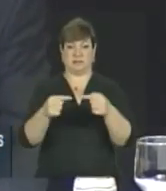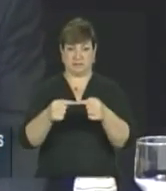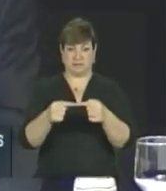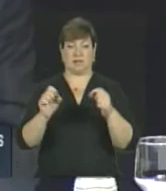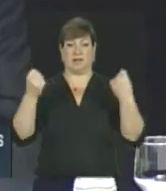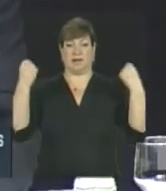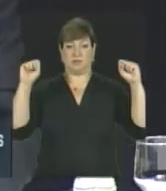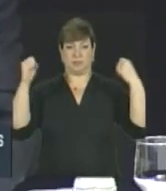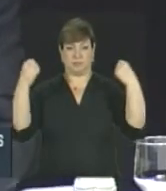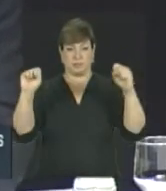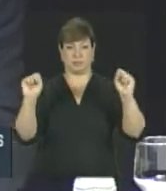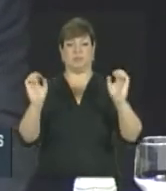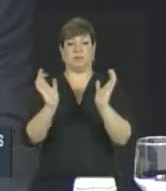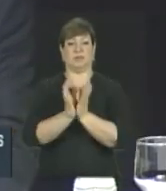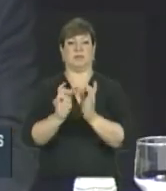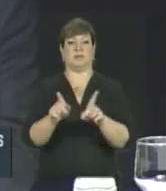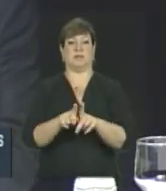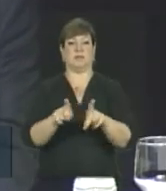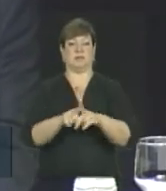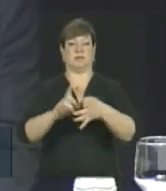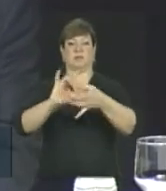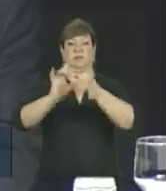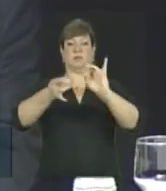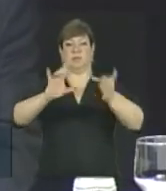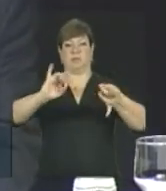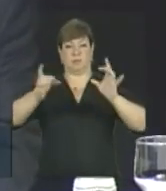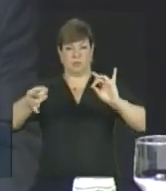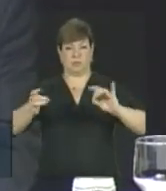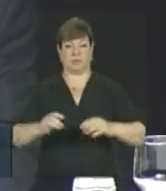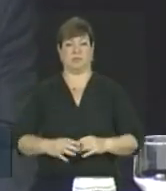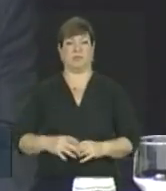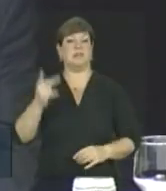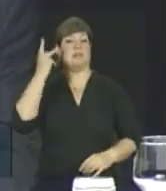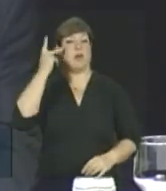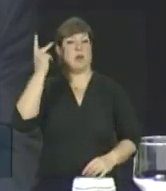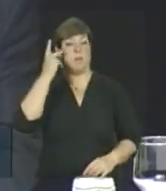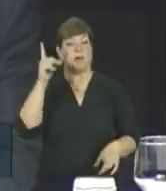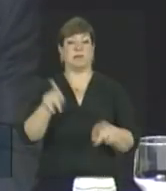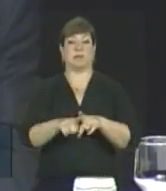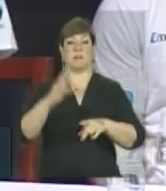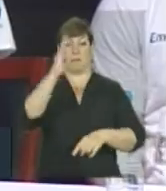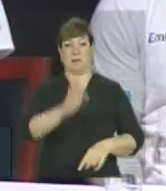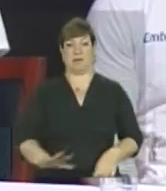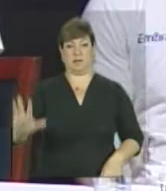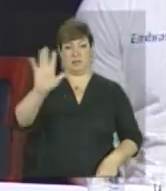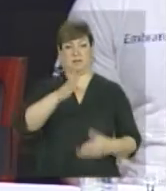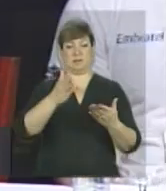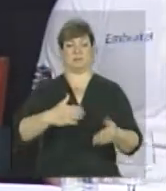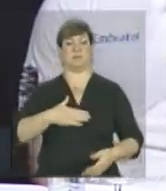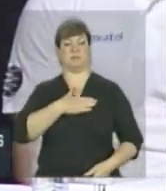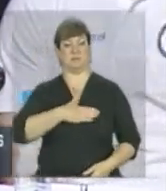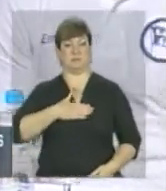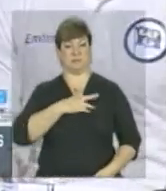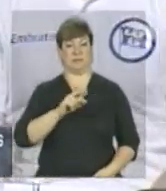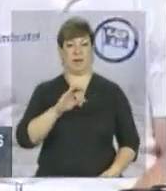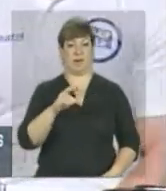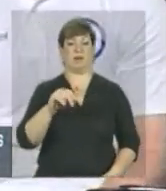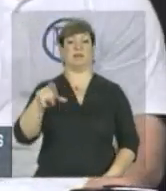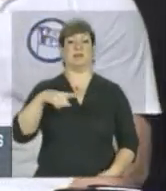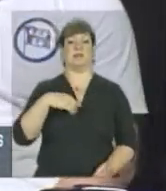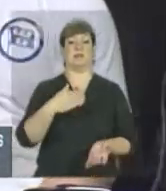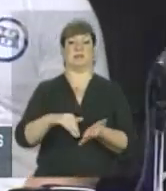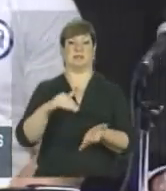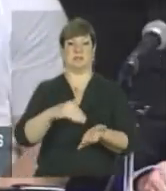ao esporte e ao esporte olímpico em São Paulo e no Brasil. Prezado Ricardo Leiser, nosso secretário nacional de esporte